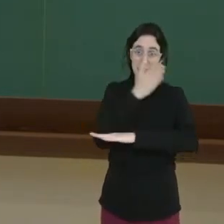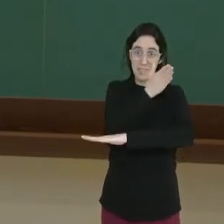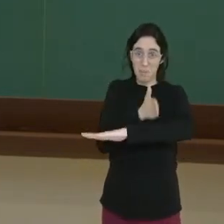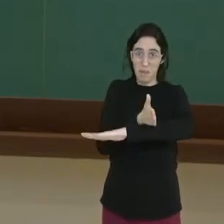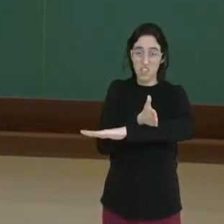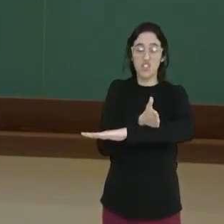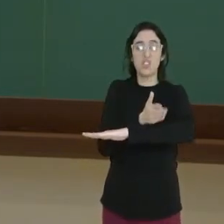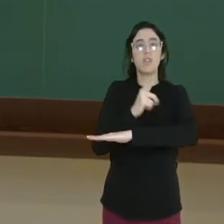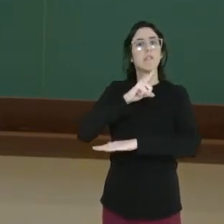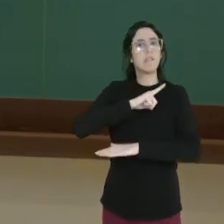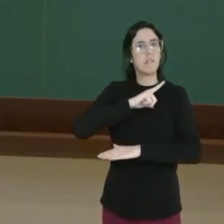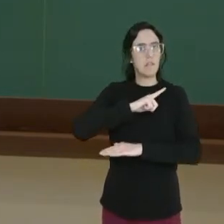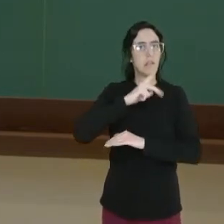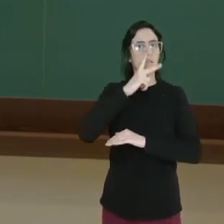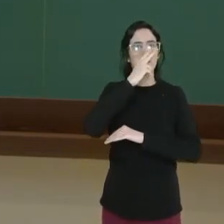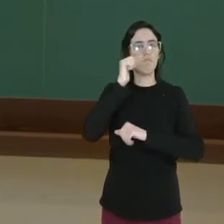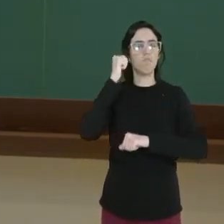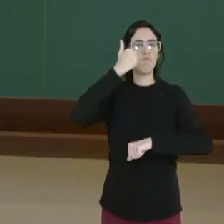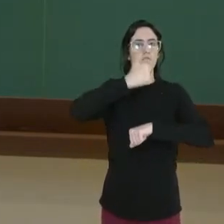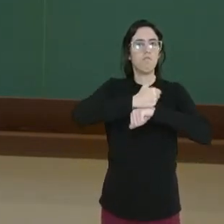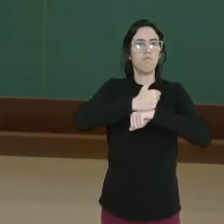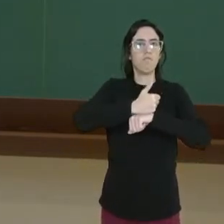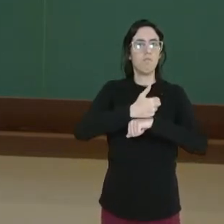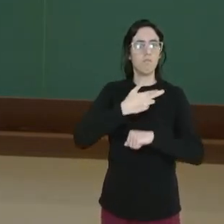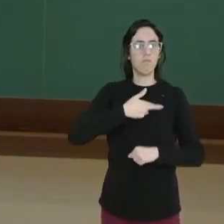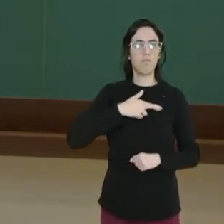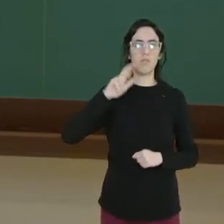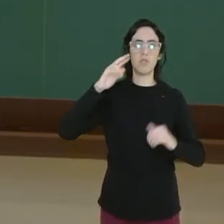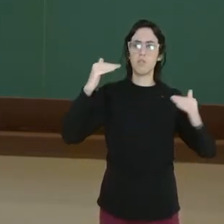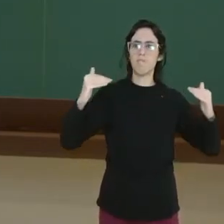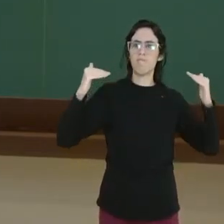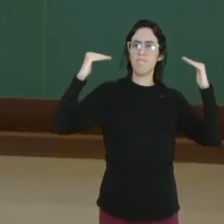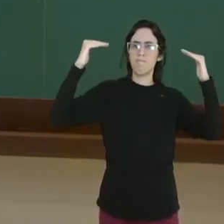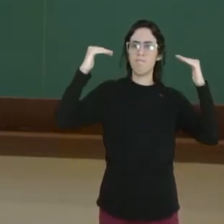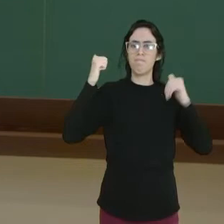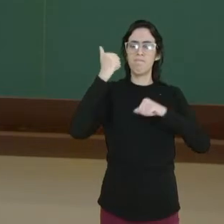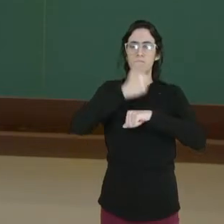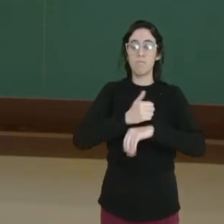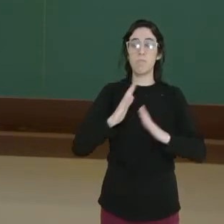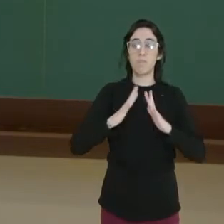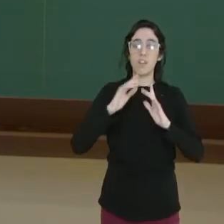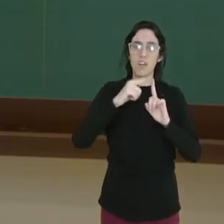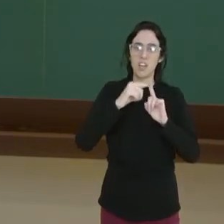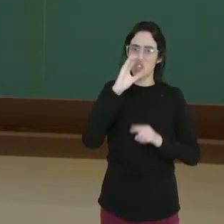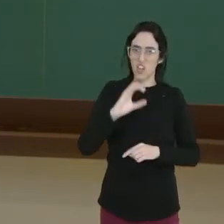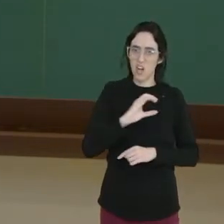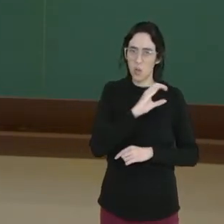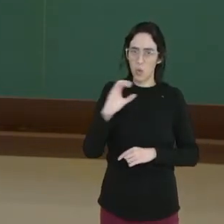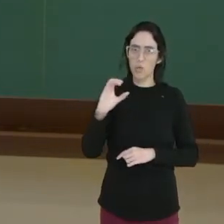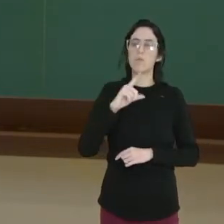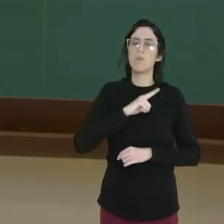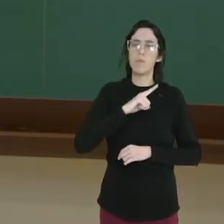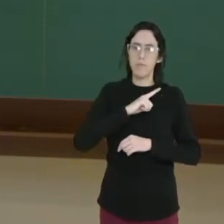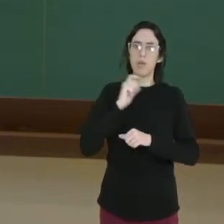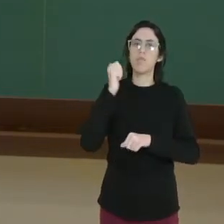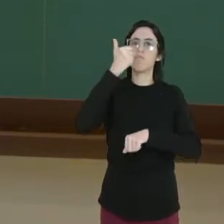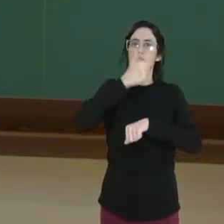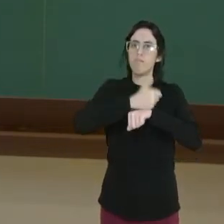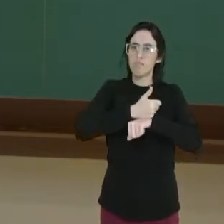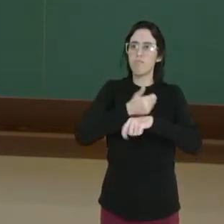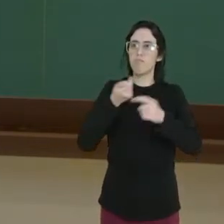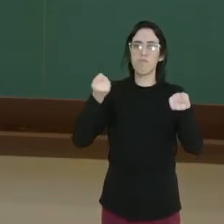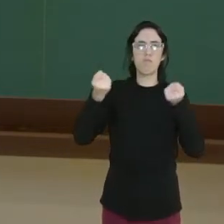forte marcada aí com a religiosidade, né? Então a Igreja Católica dominando também